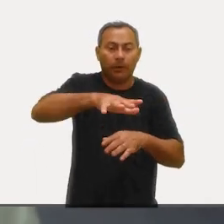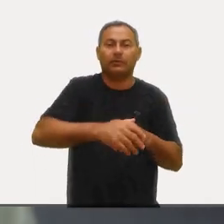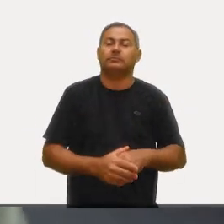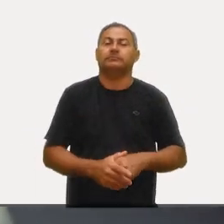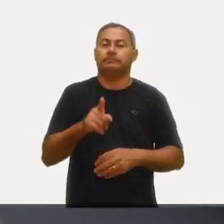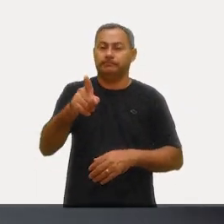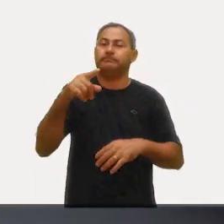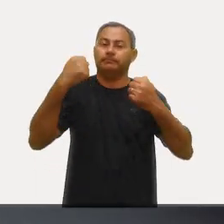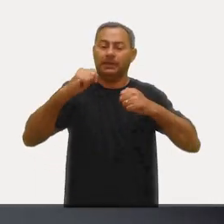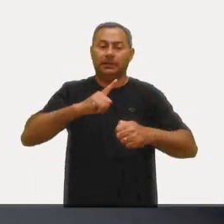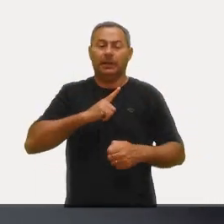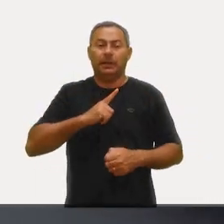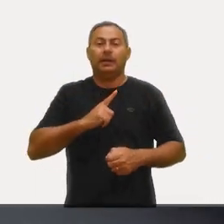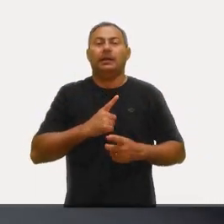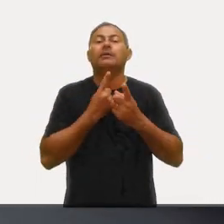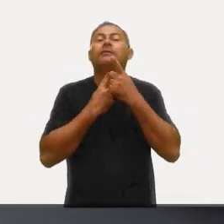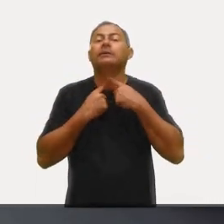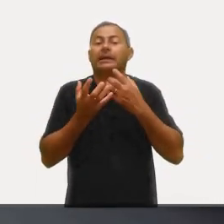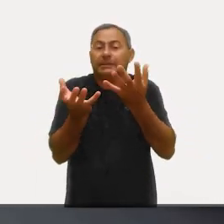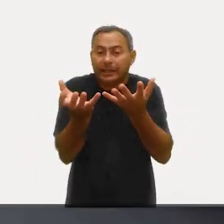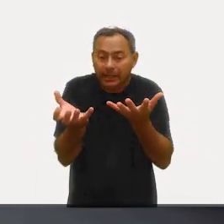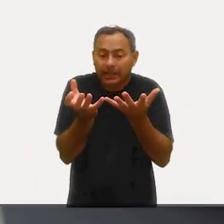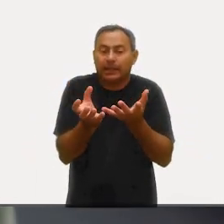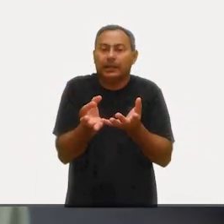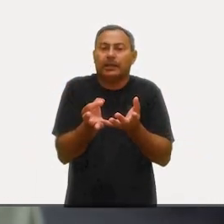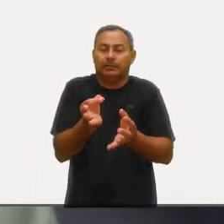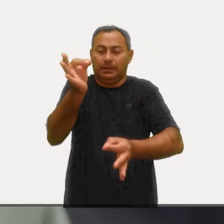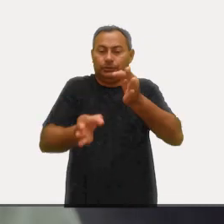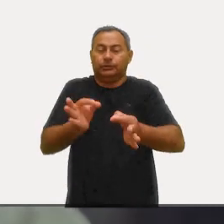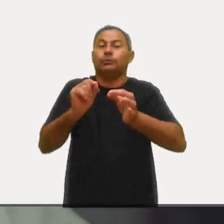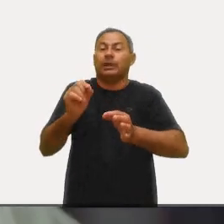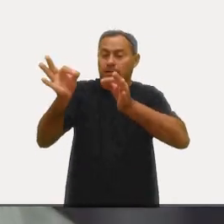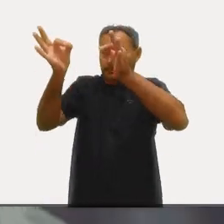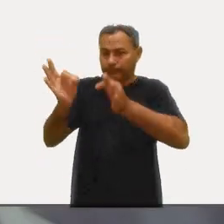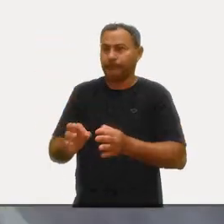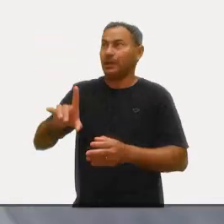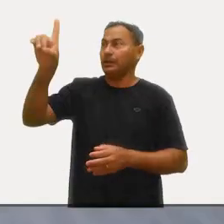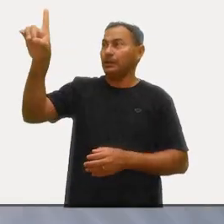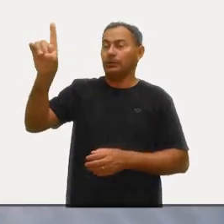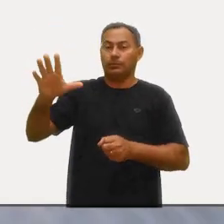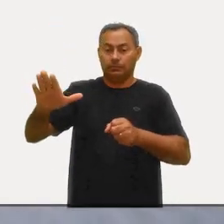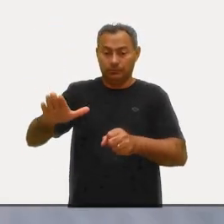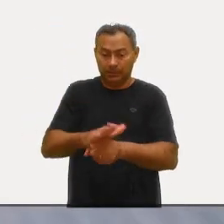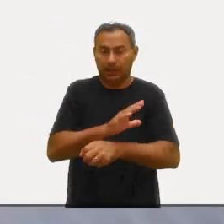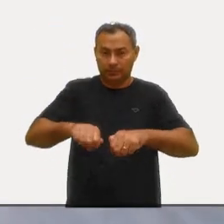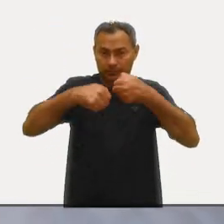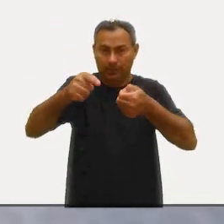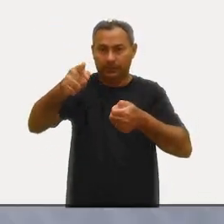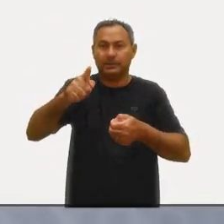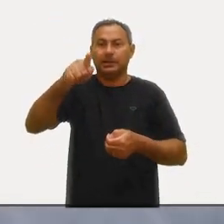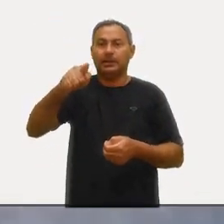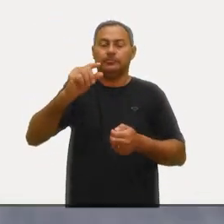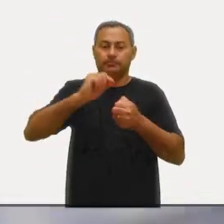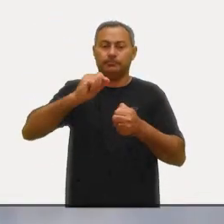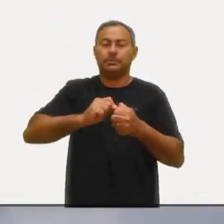multidões, então você precisa ter fome e sede pelo que é certo. Deus só vai enchê-lo desta justiça